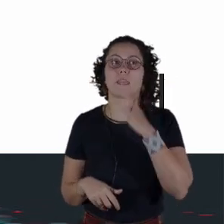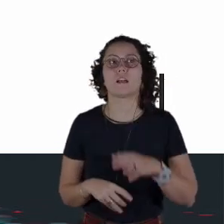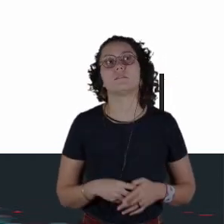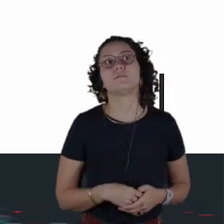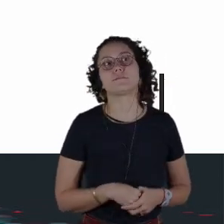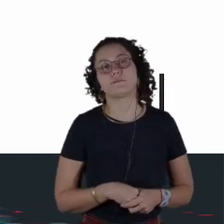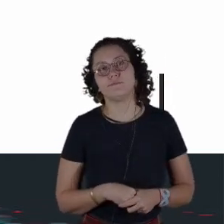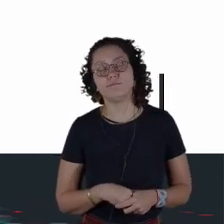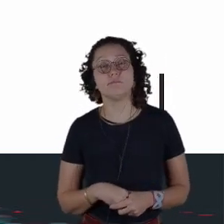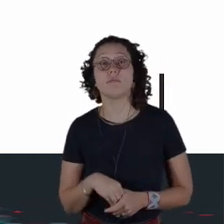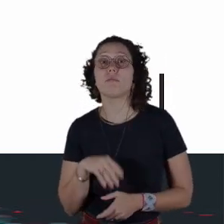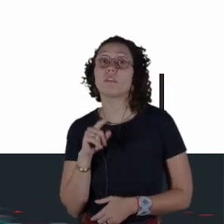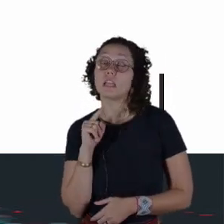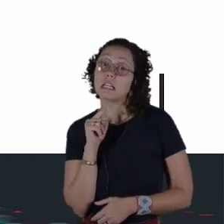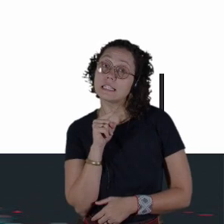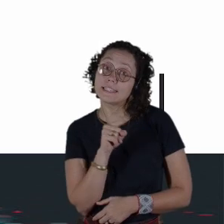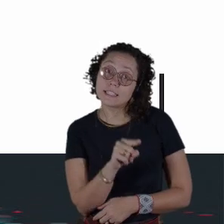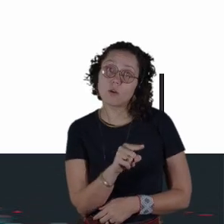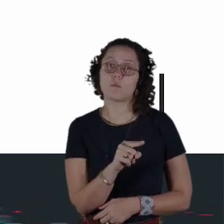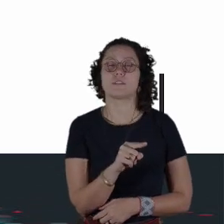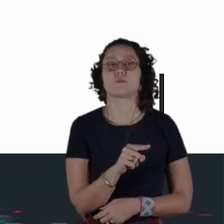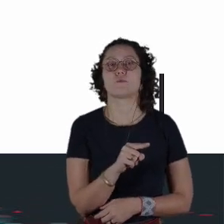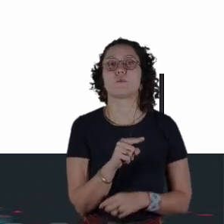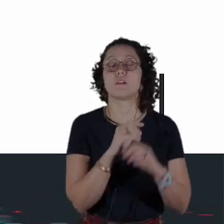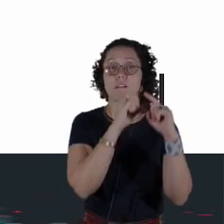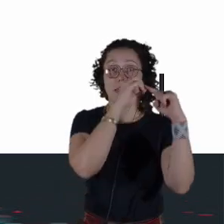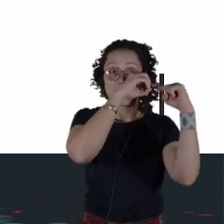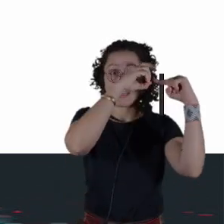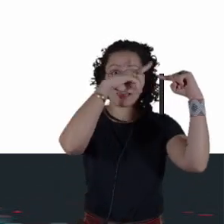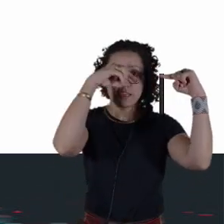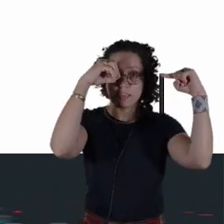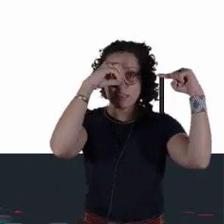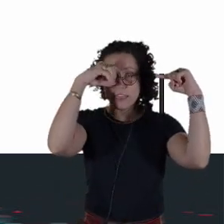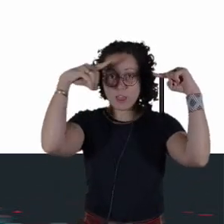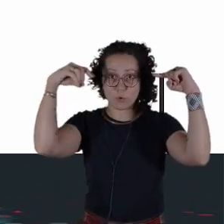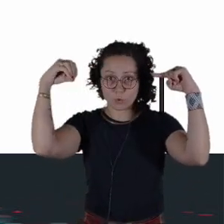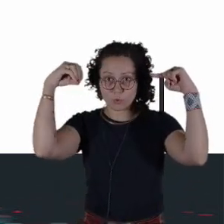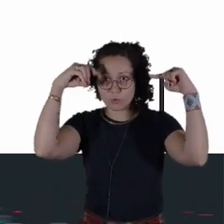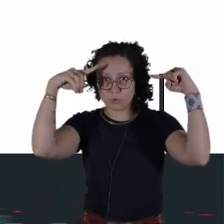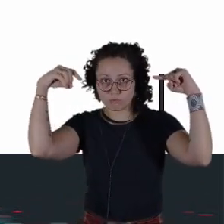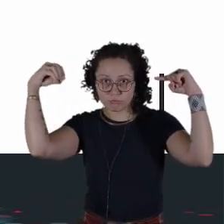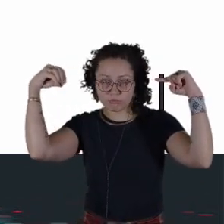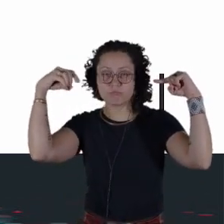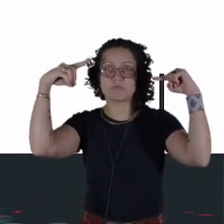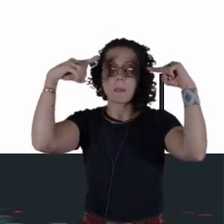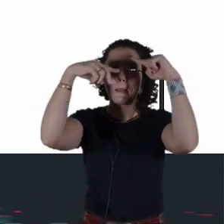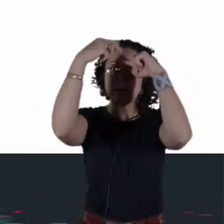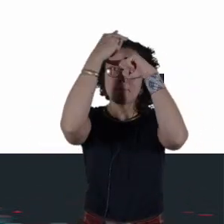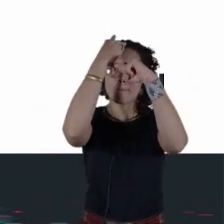esses efeitos da neuroproteção em cannabis é isso.